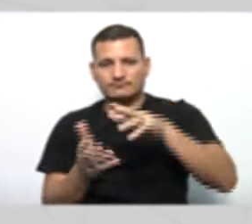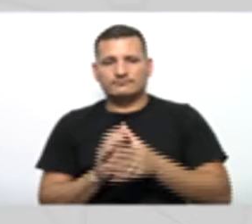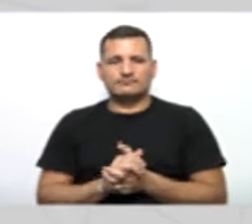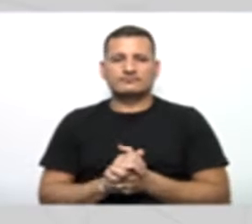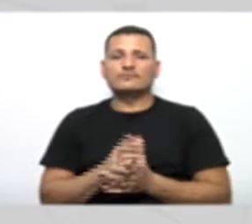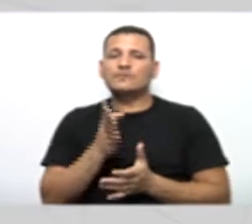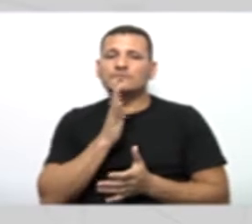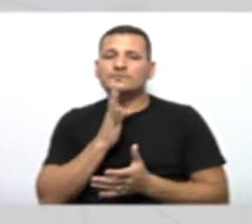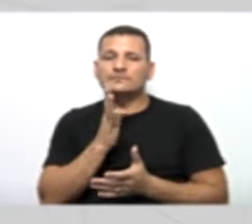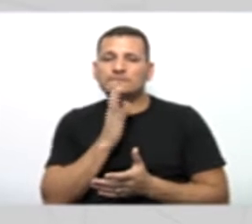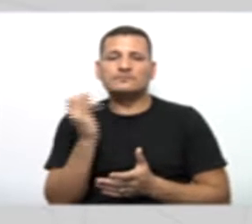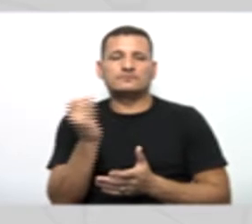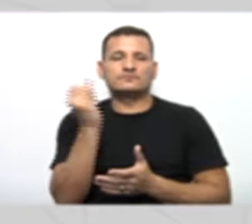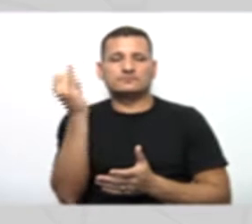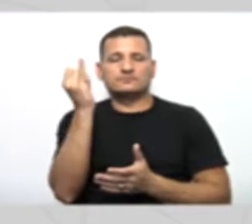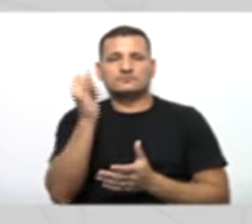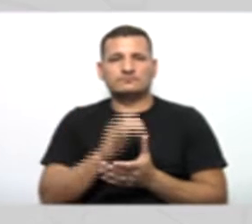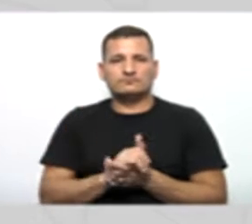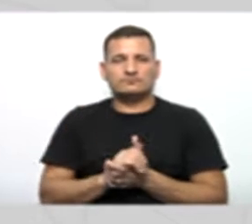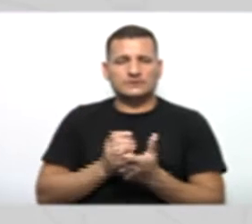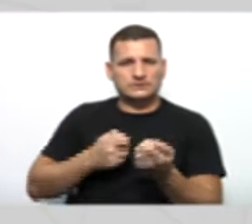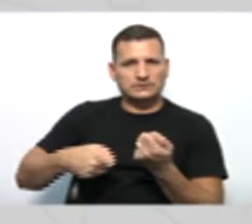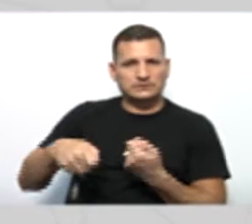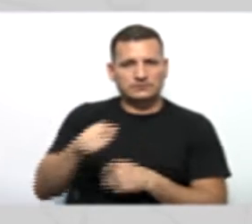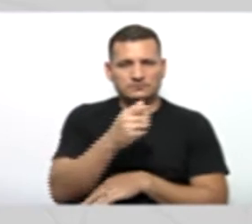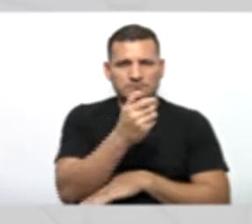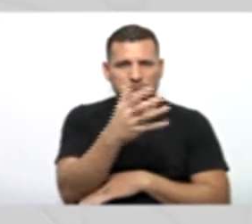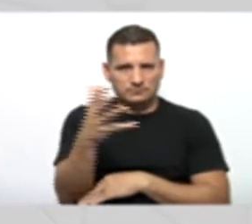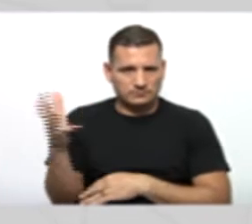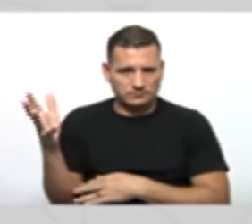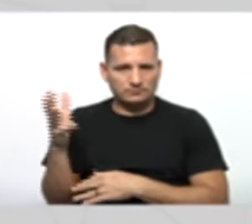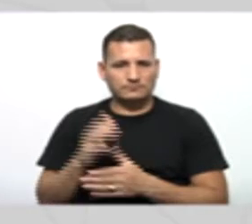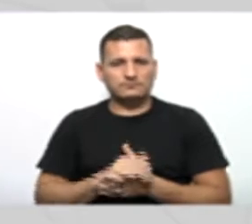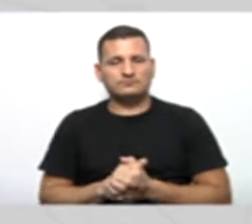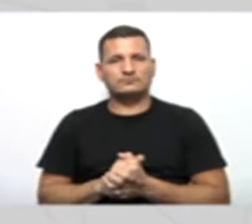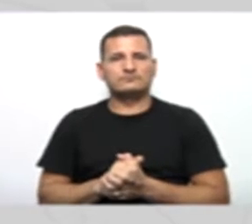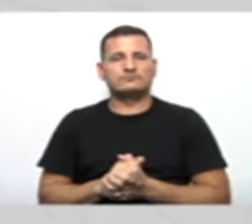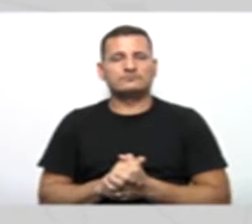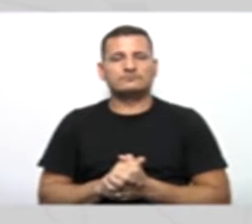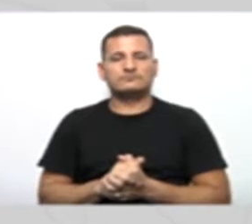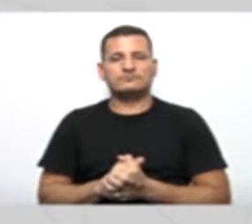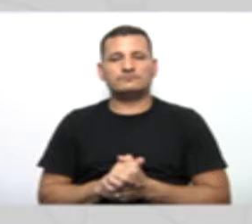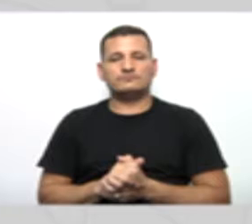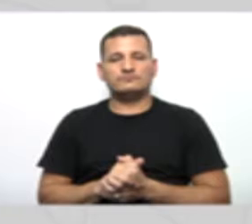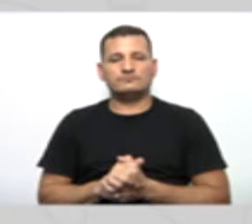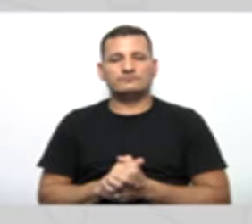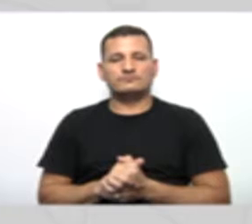vantagens que uma empresa tem ao usar a ecoeficiência.